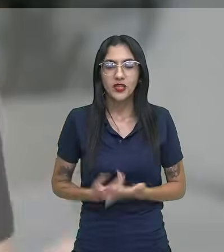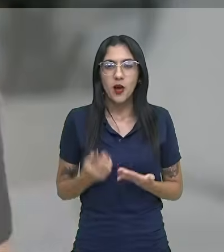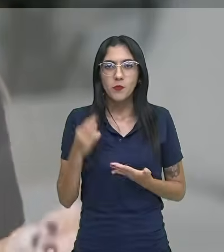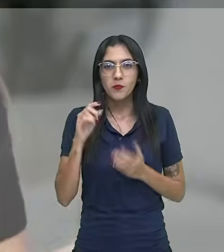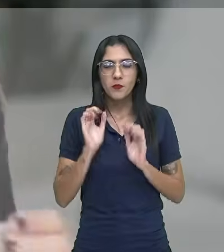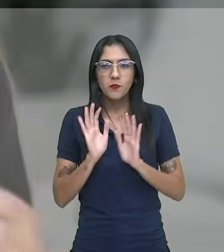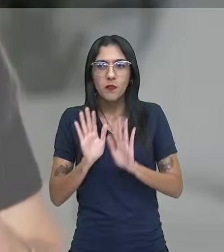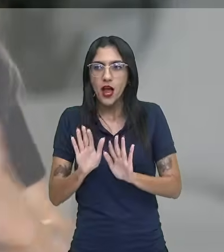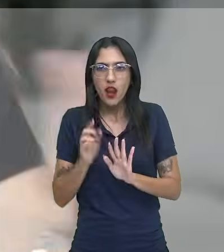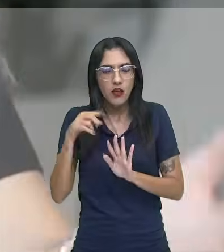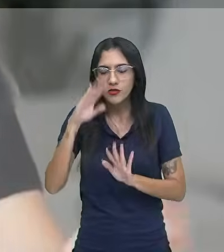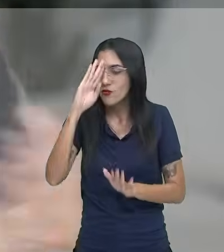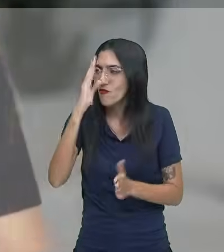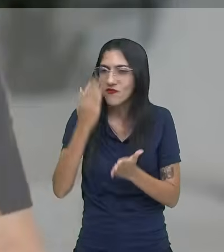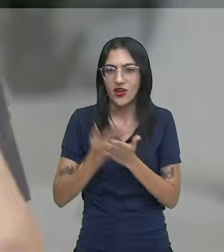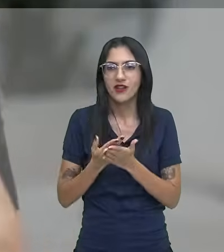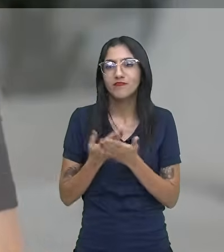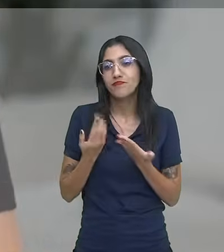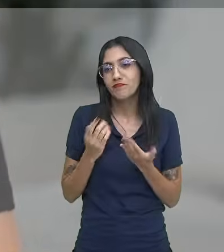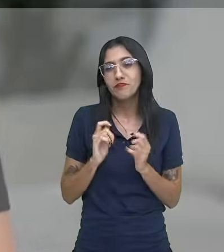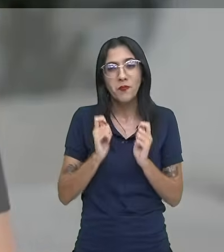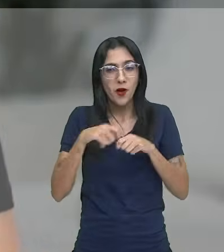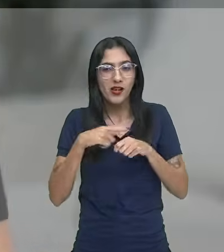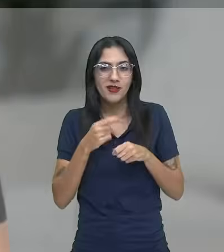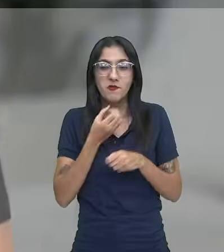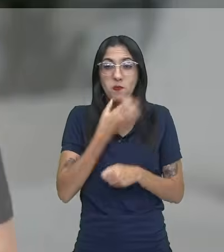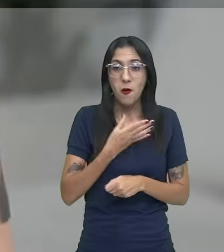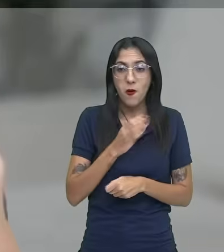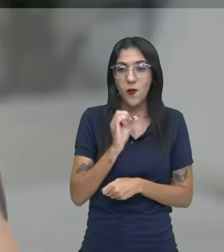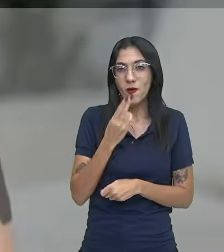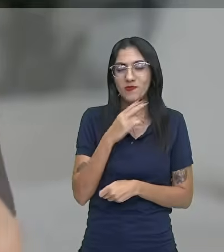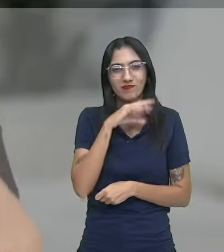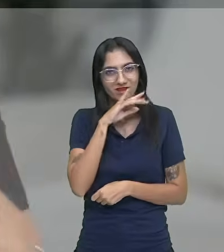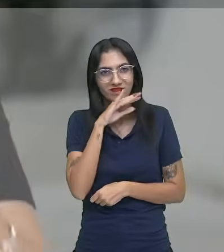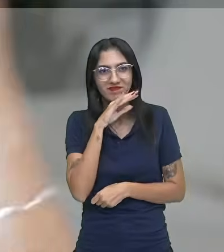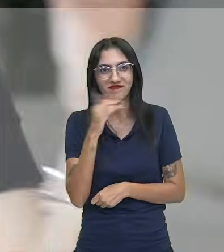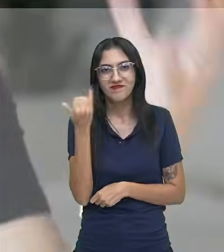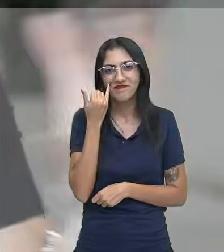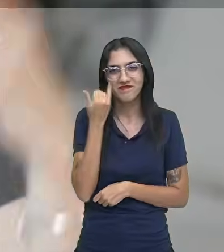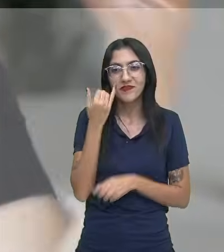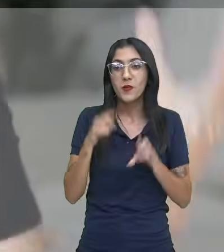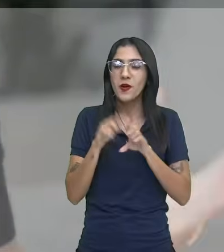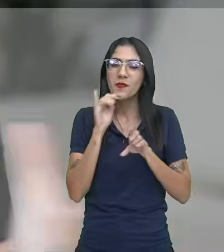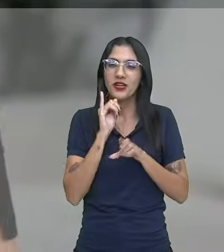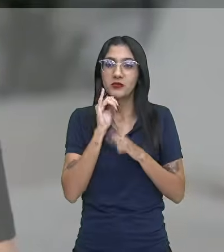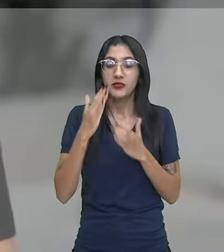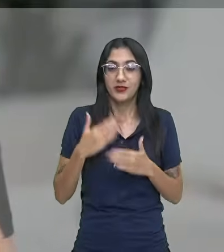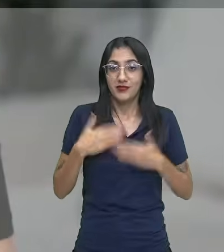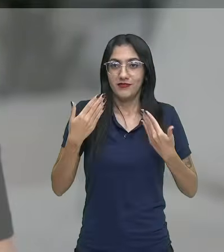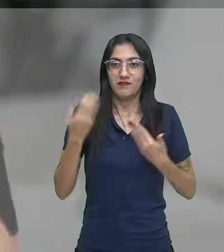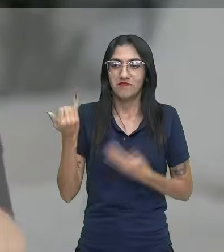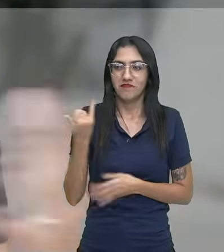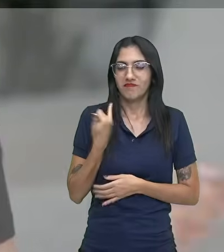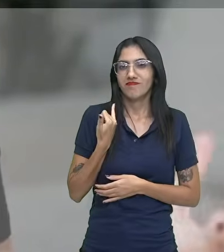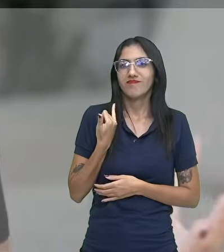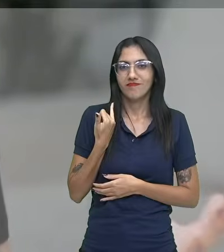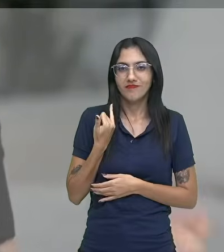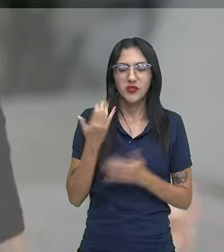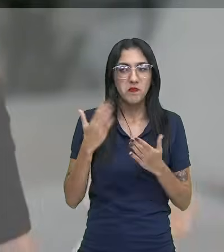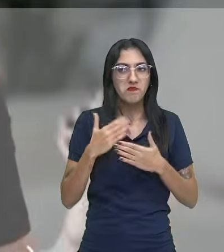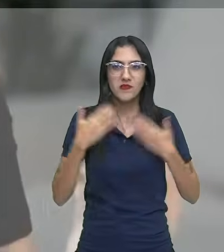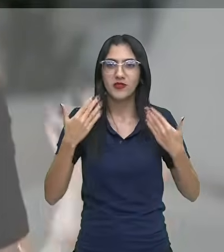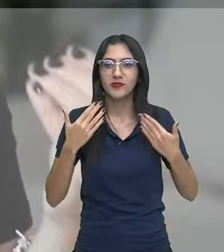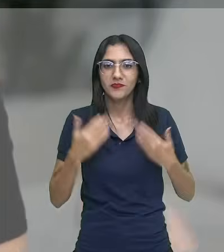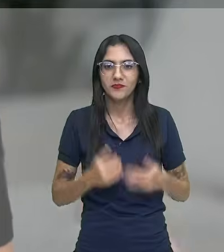vai acreditar nisso. Claro que pode ser uma coisa boa ou ruim, né? Pensando aqui, mas eu tô pensando em surprising news. Então, coisas muito